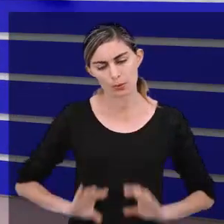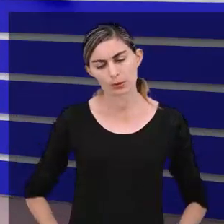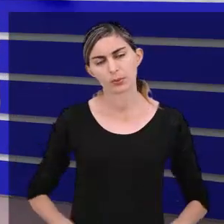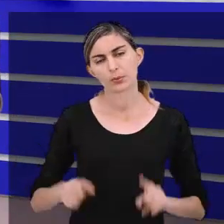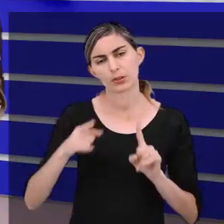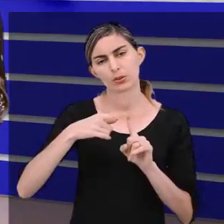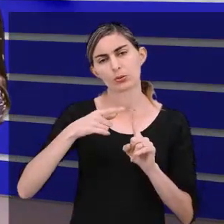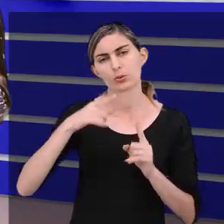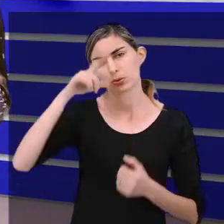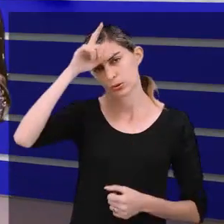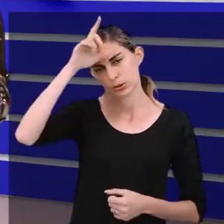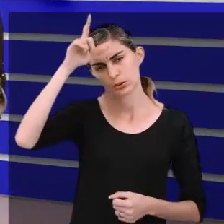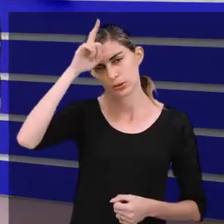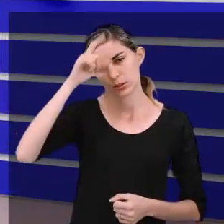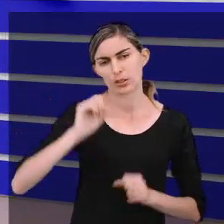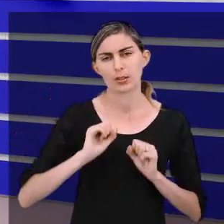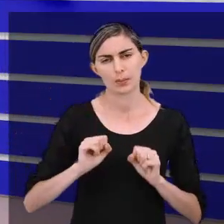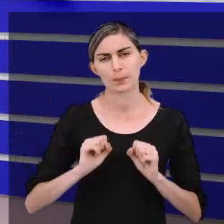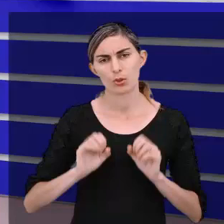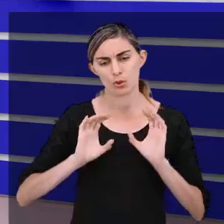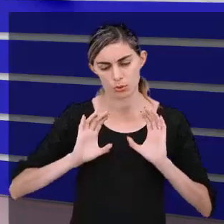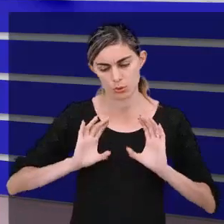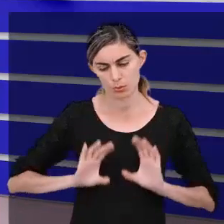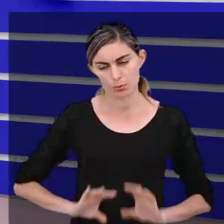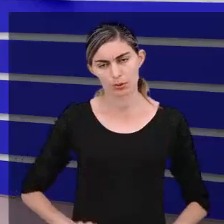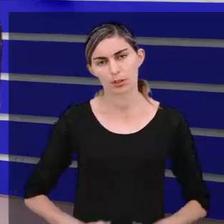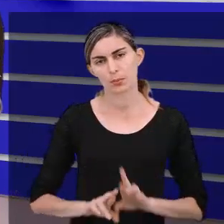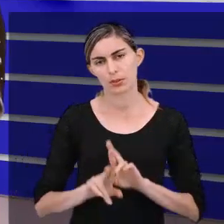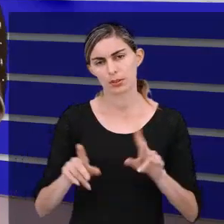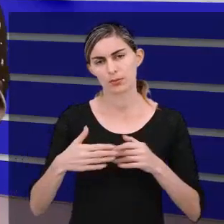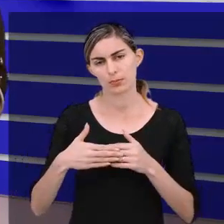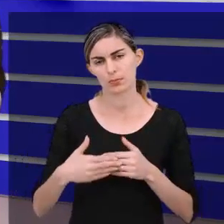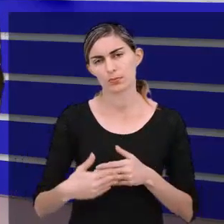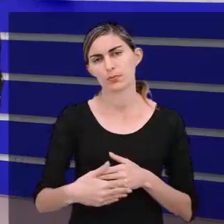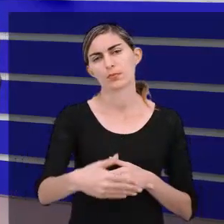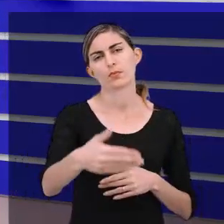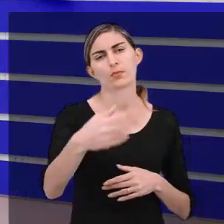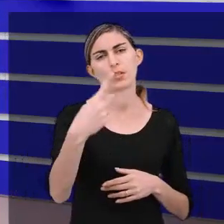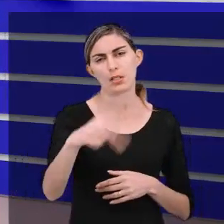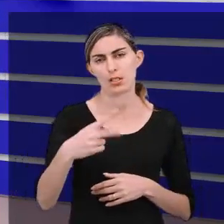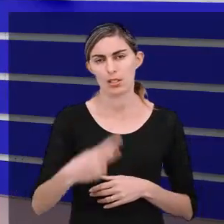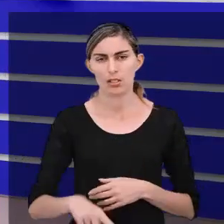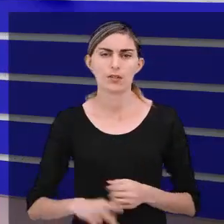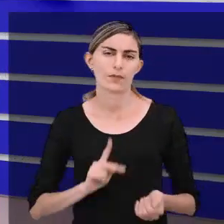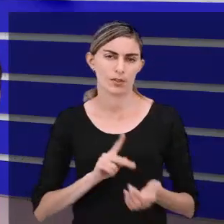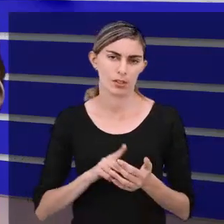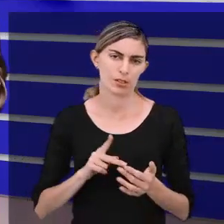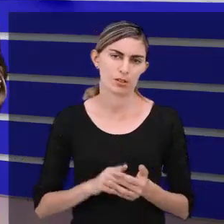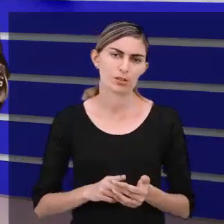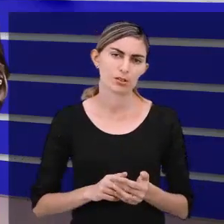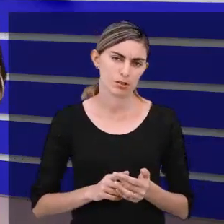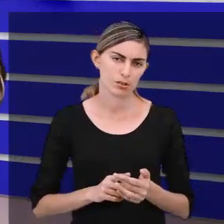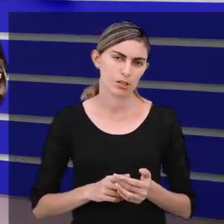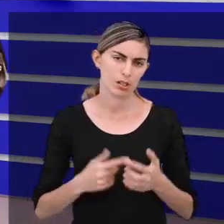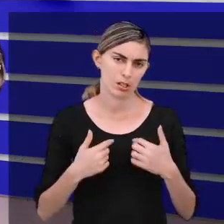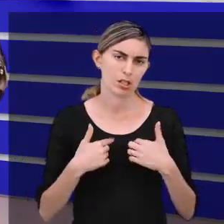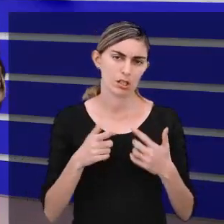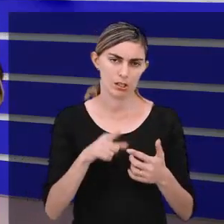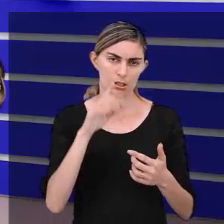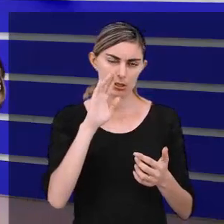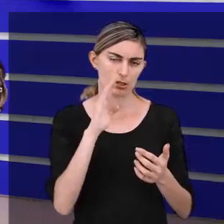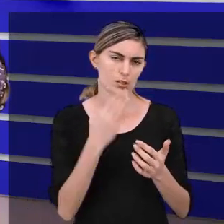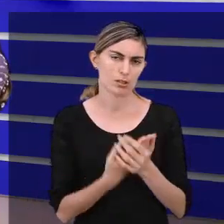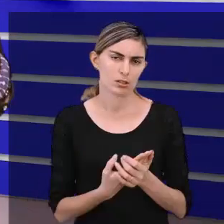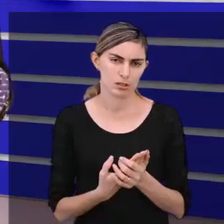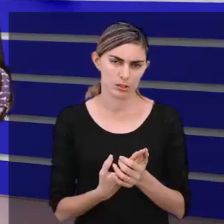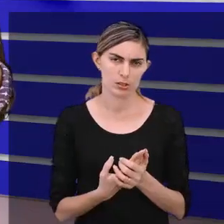O líder pode adotar comportamentos diferentes a partir do que ele realmente é, ou do que realmente ele